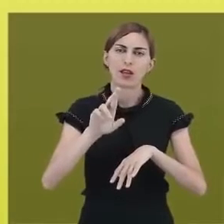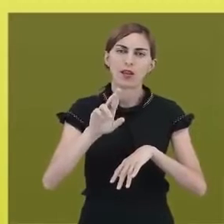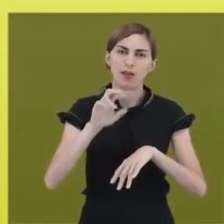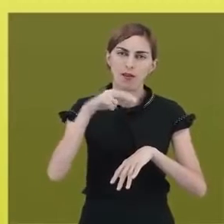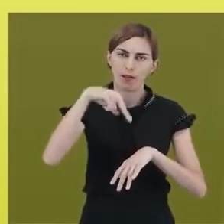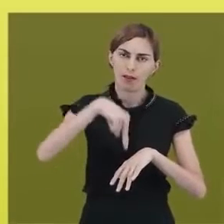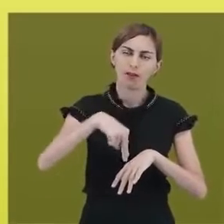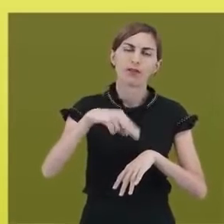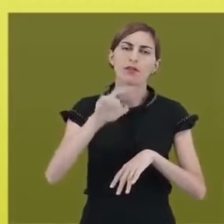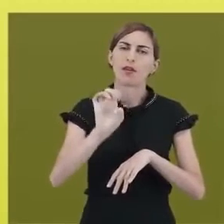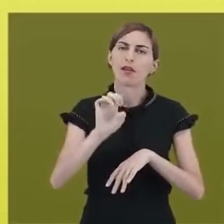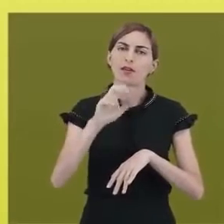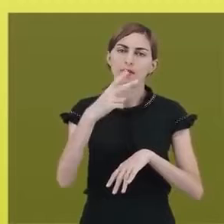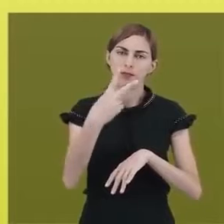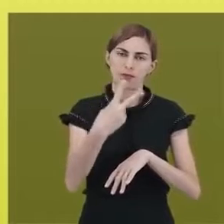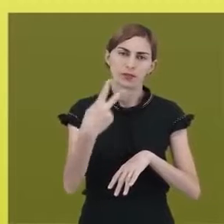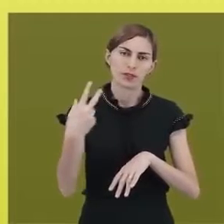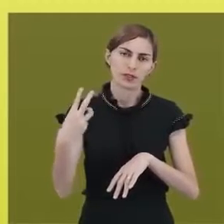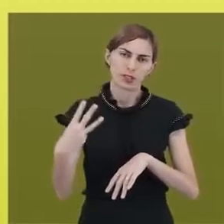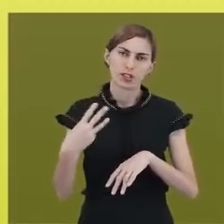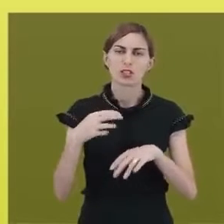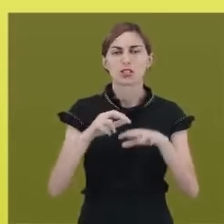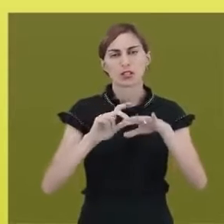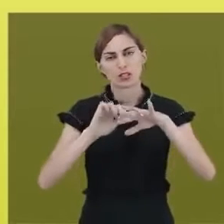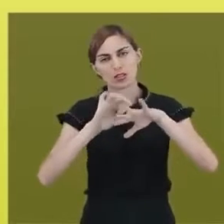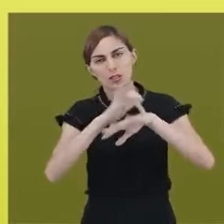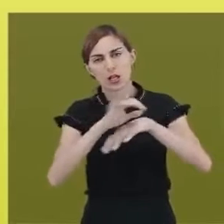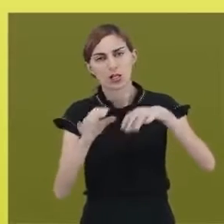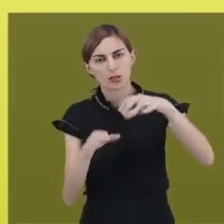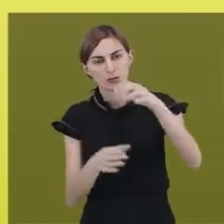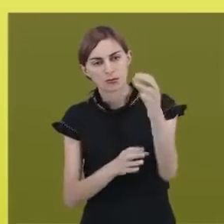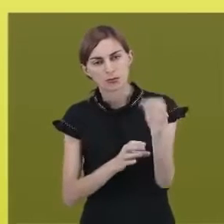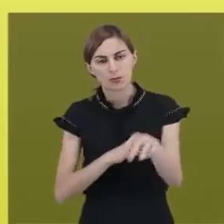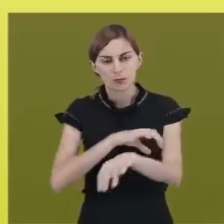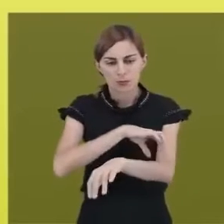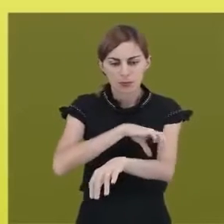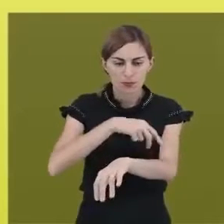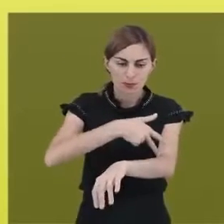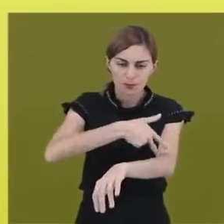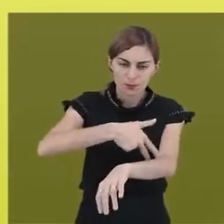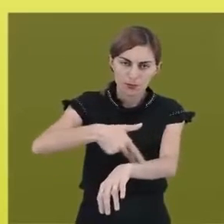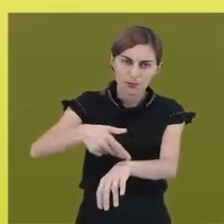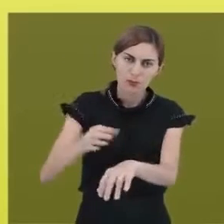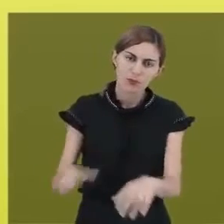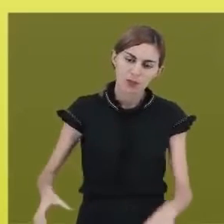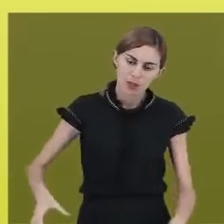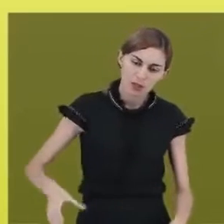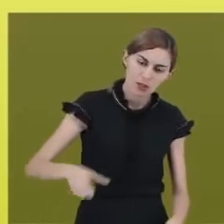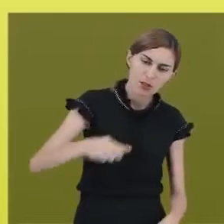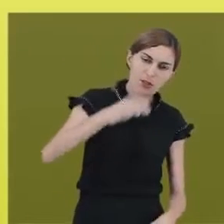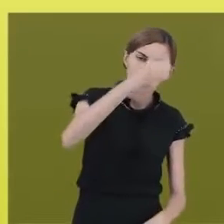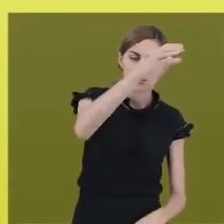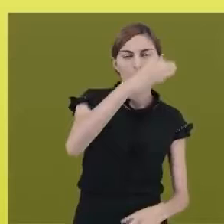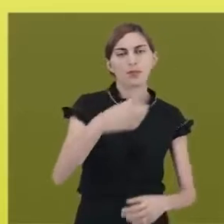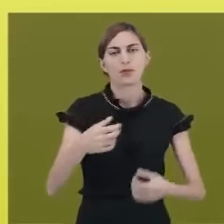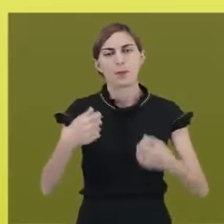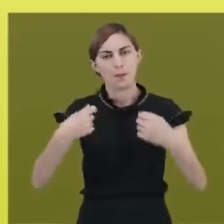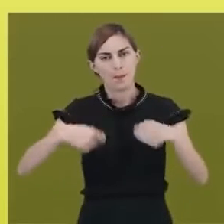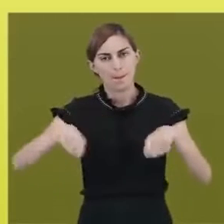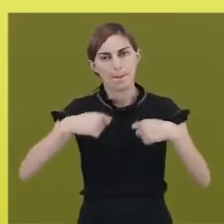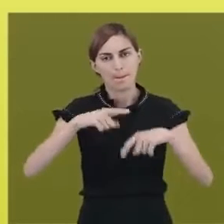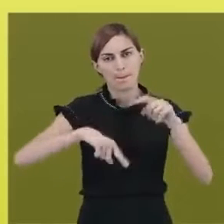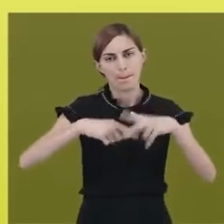escadas, plataformas, né, o material dele que deve ser construído deve ser de material